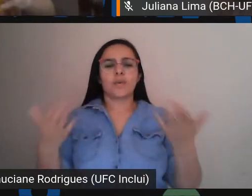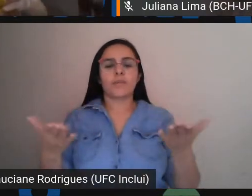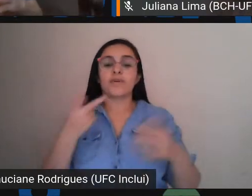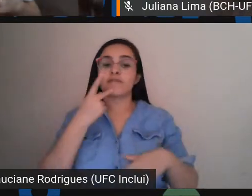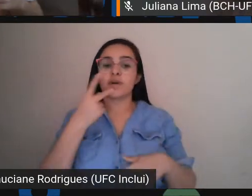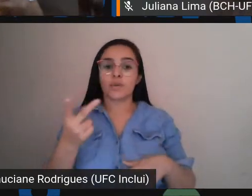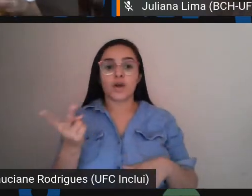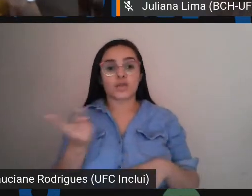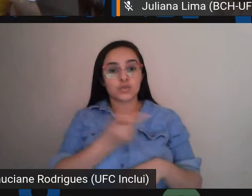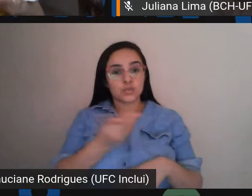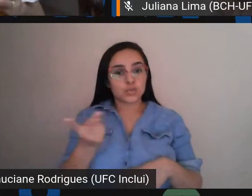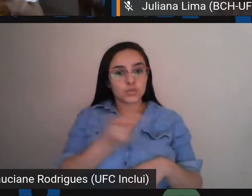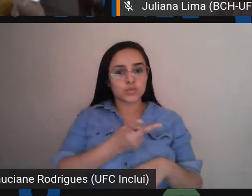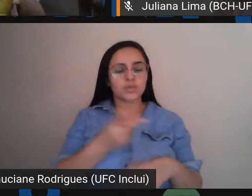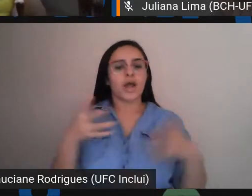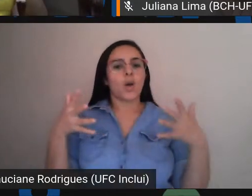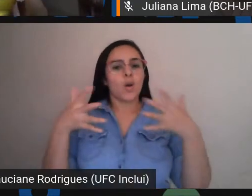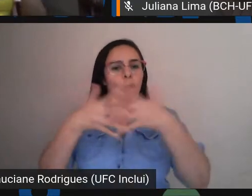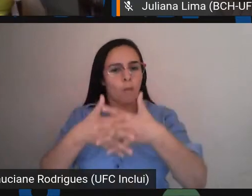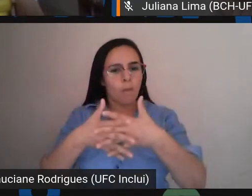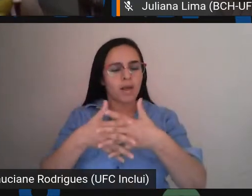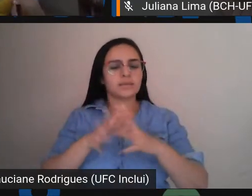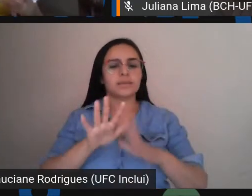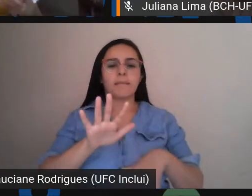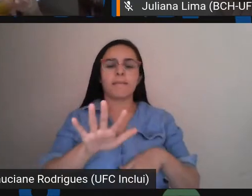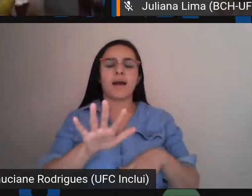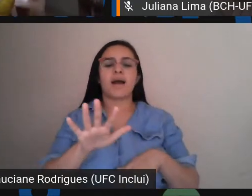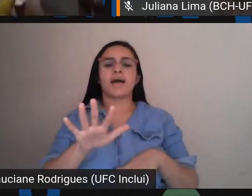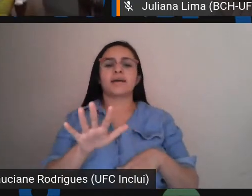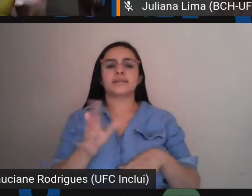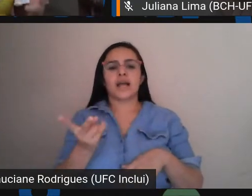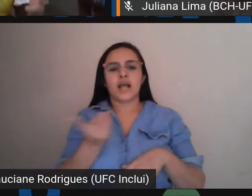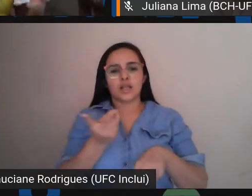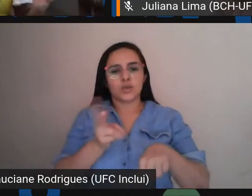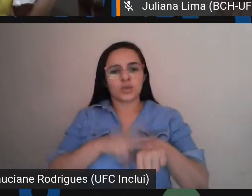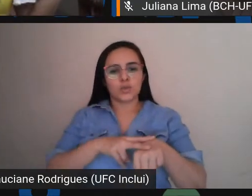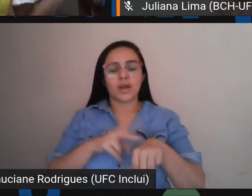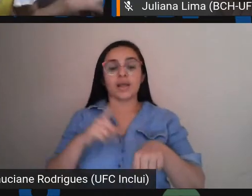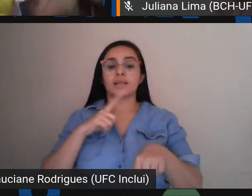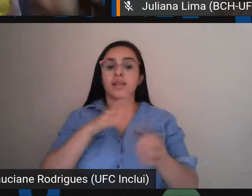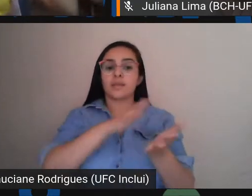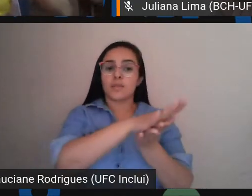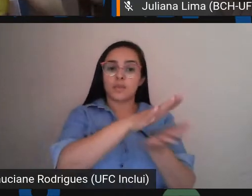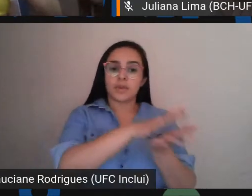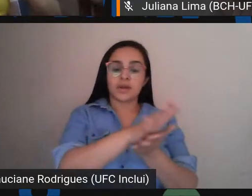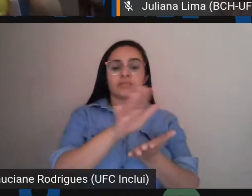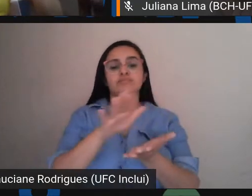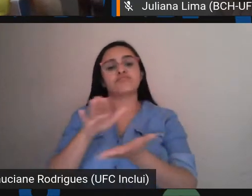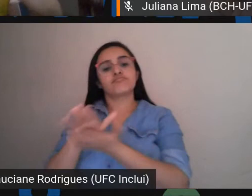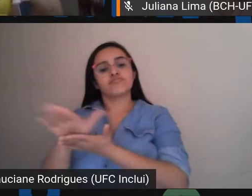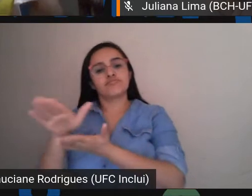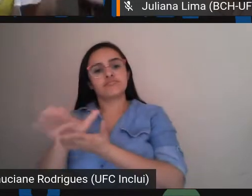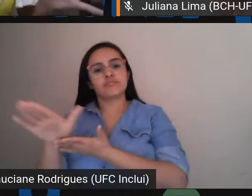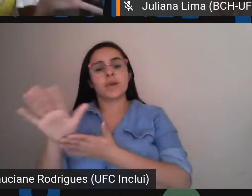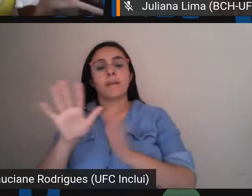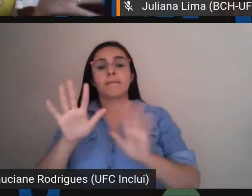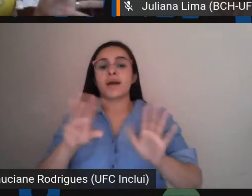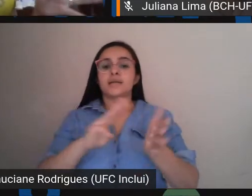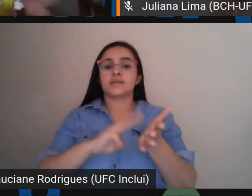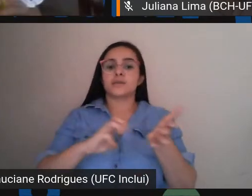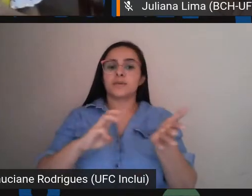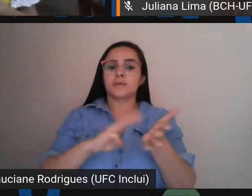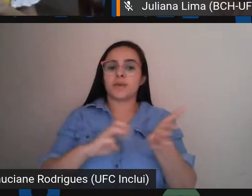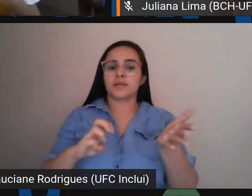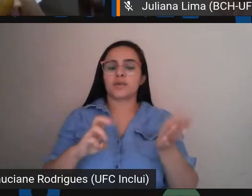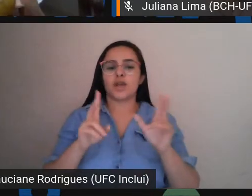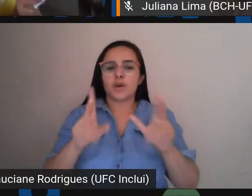Porém, também a gente encontra muito as duas formas publicadas e o método não é necessariamente aquilo que o autor disse que